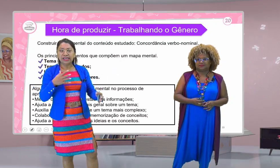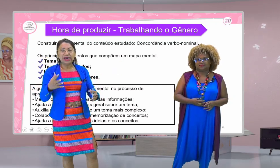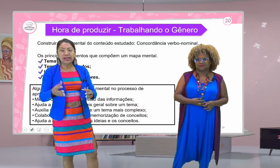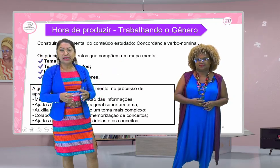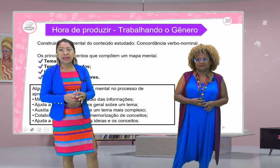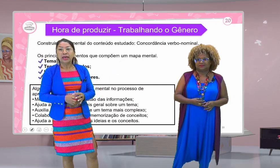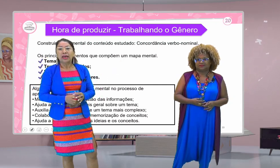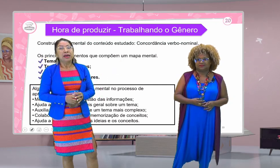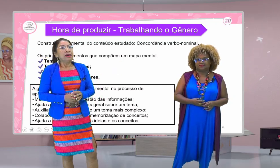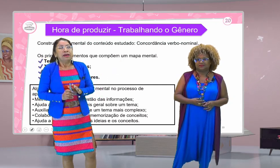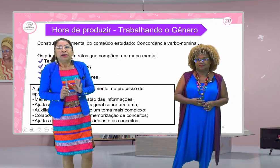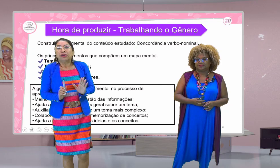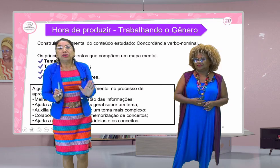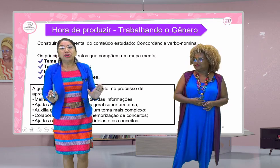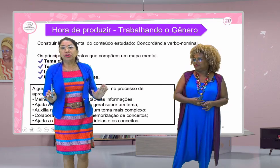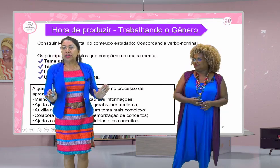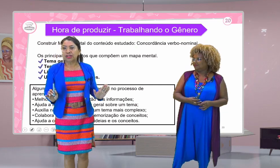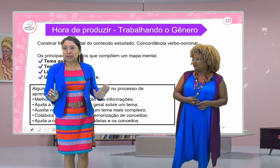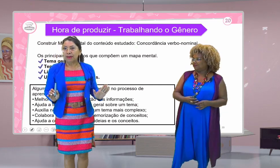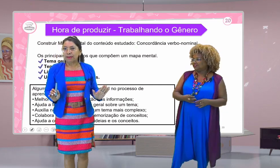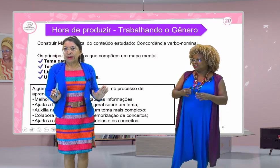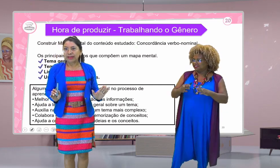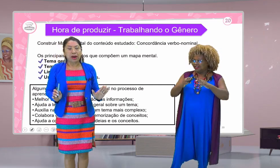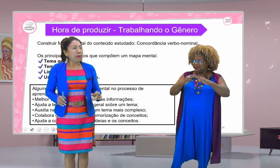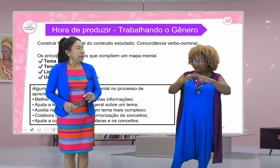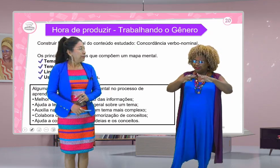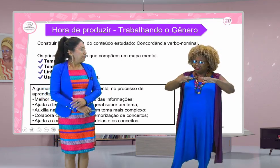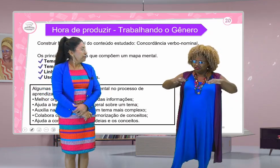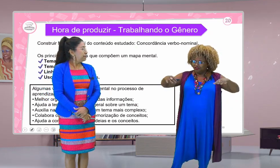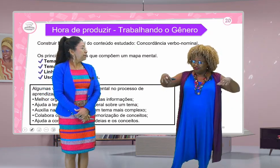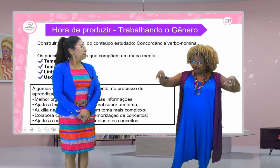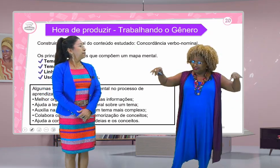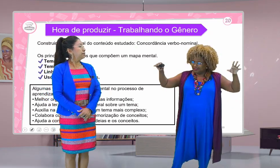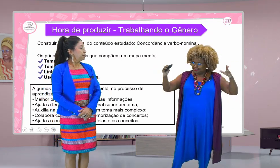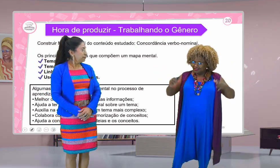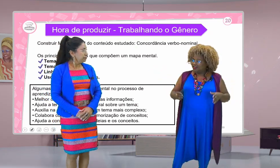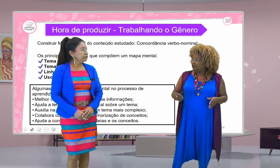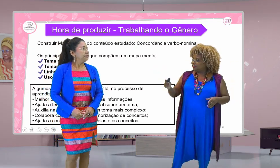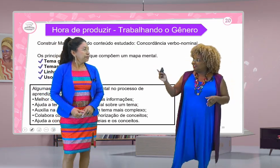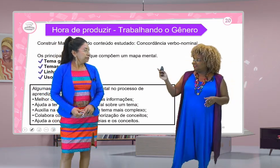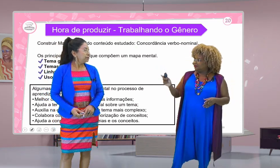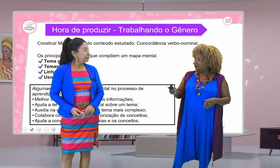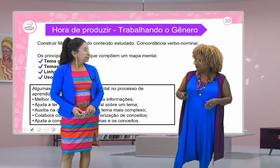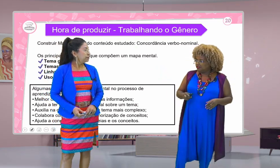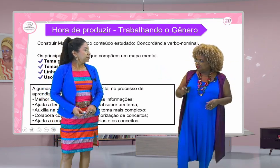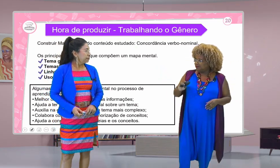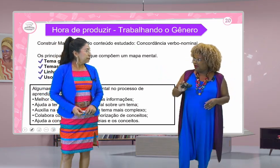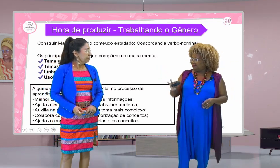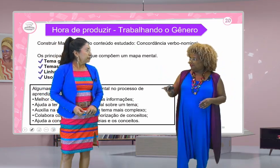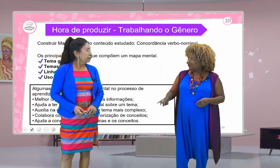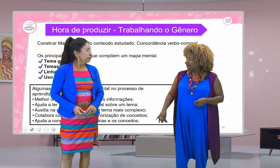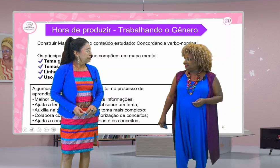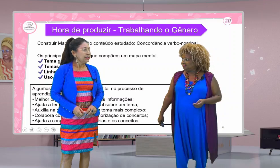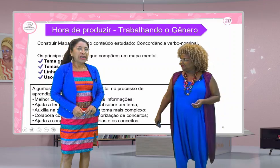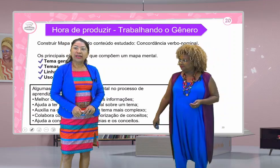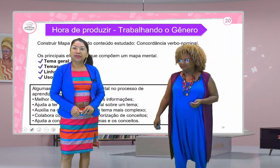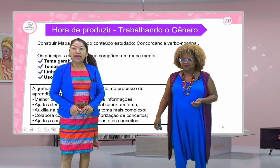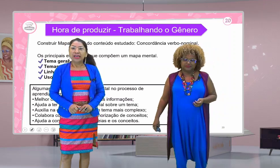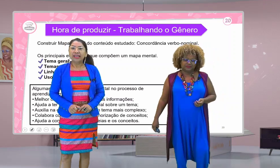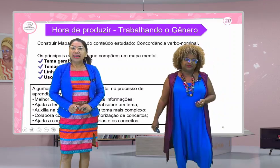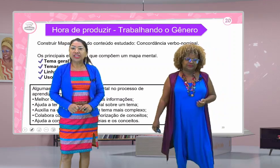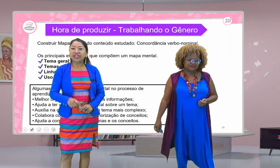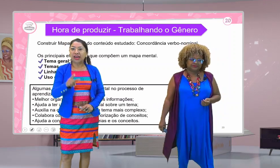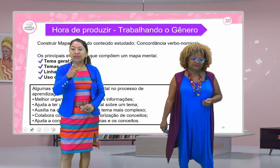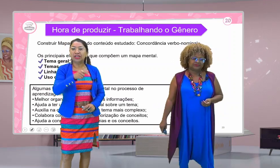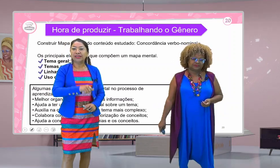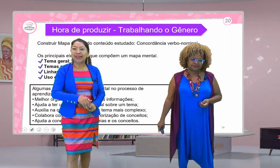setas, siglas, construa seu mapa mental. As ramificações, eu já recebi alguns assim maravilhosos. Certo. E